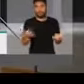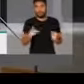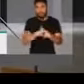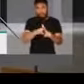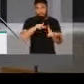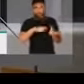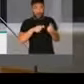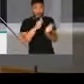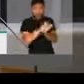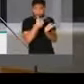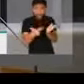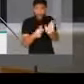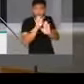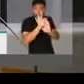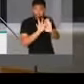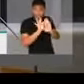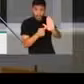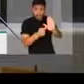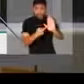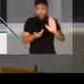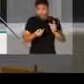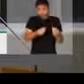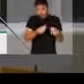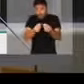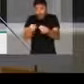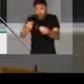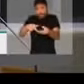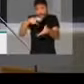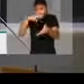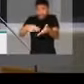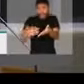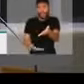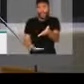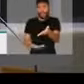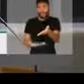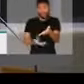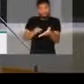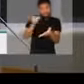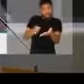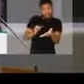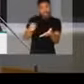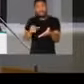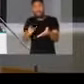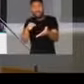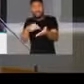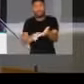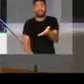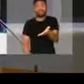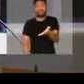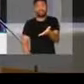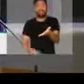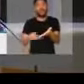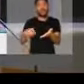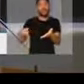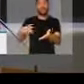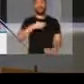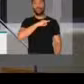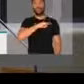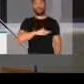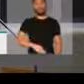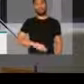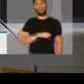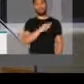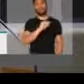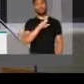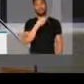aqui uma matéria que eu deixo aqui para Vossa Senhoria confirmar publicamente que o atual ministro,